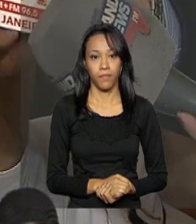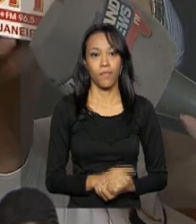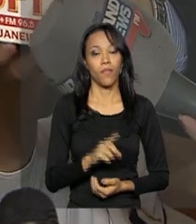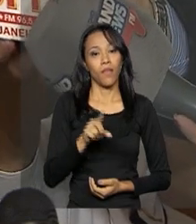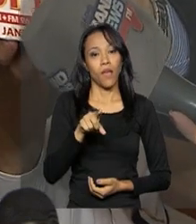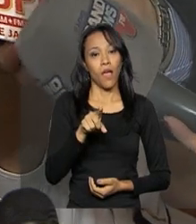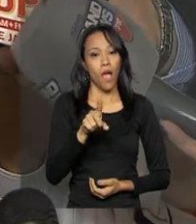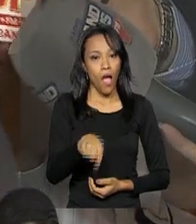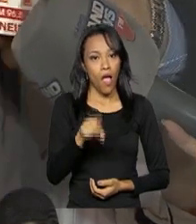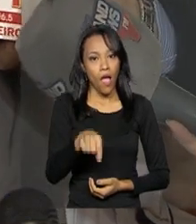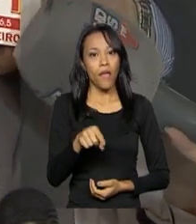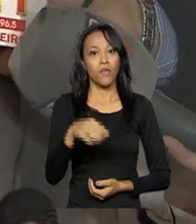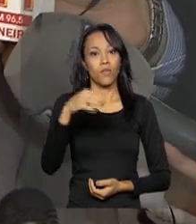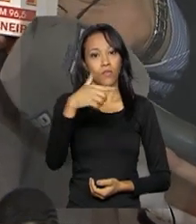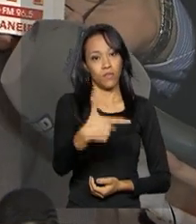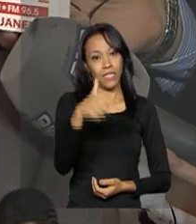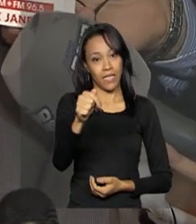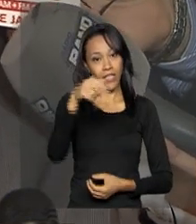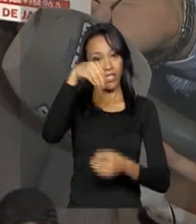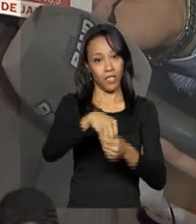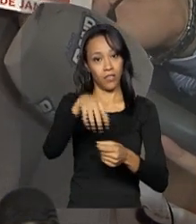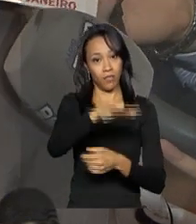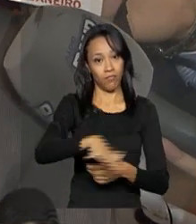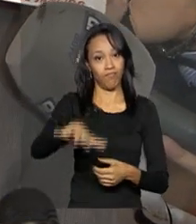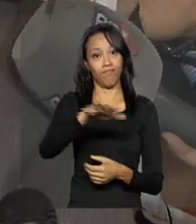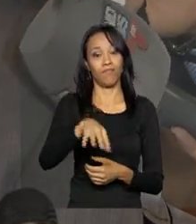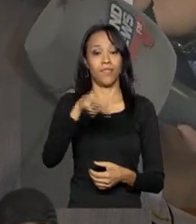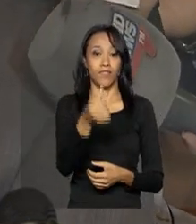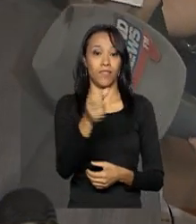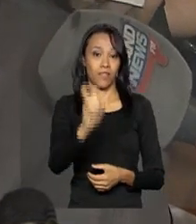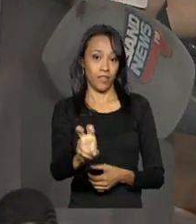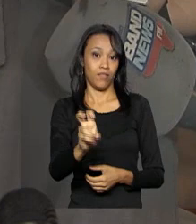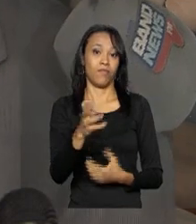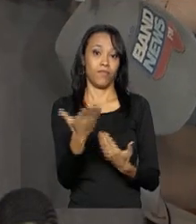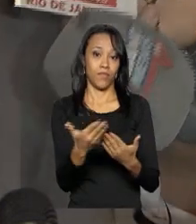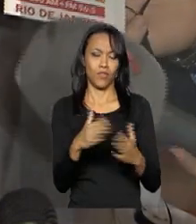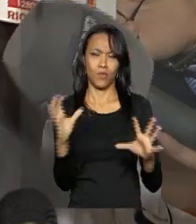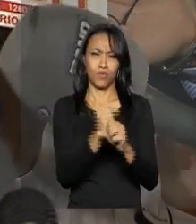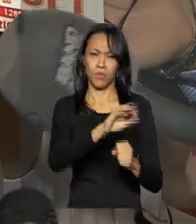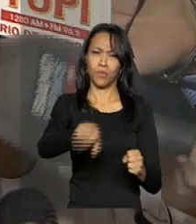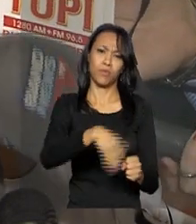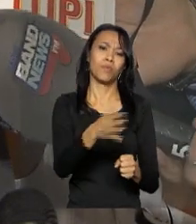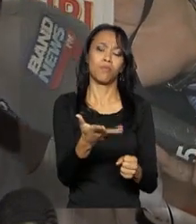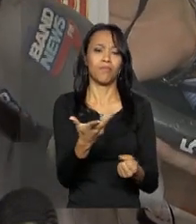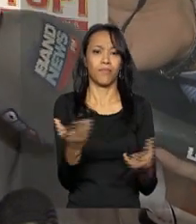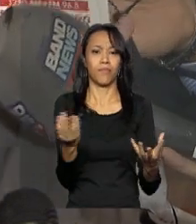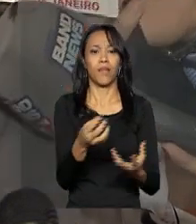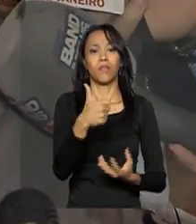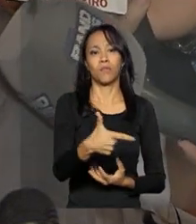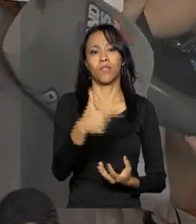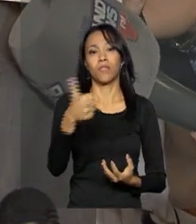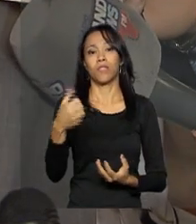o 27 dentro de 65 projetado para 513 que daria 213 então a